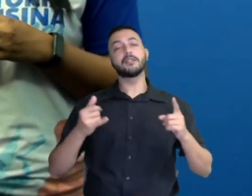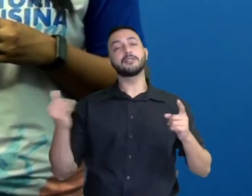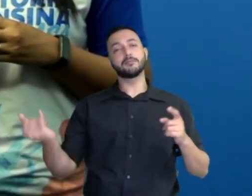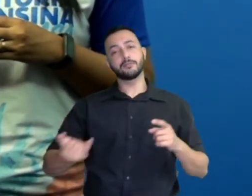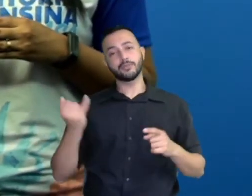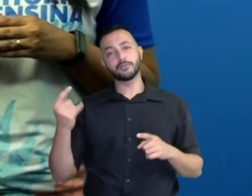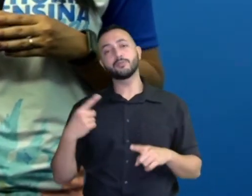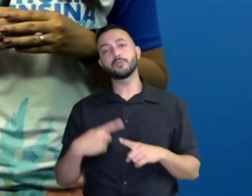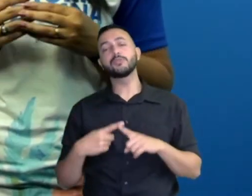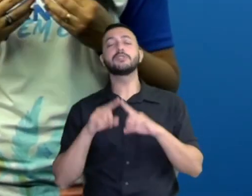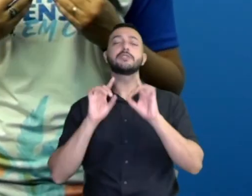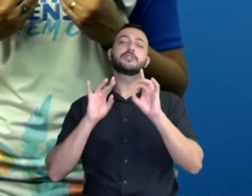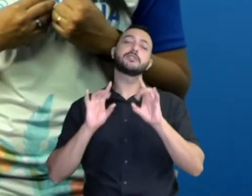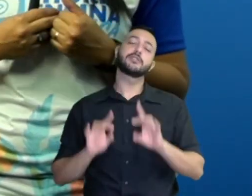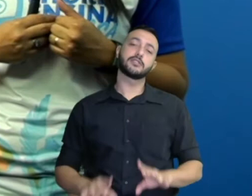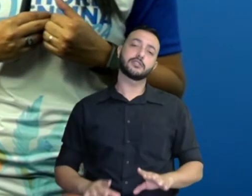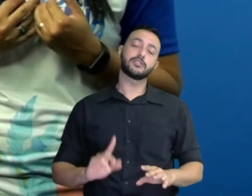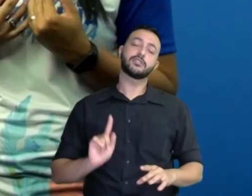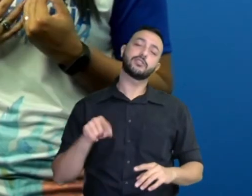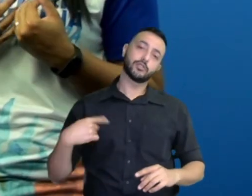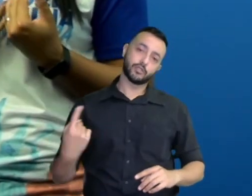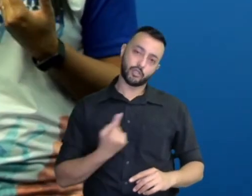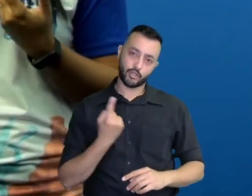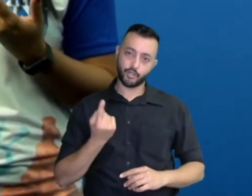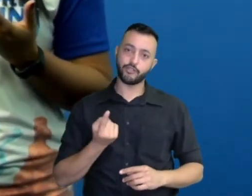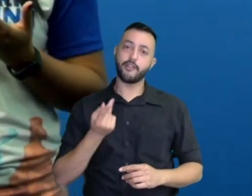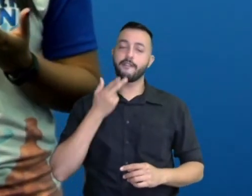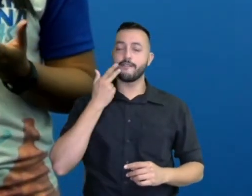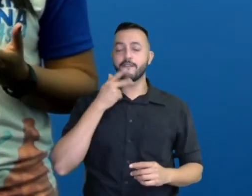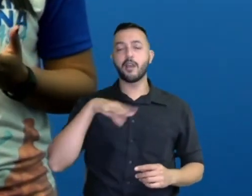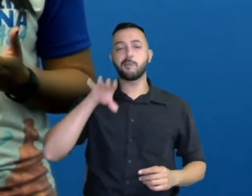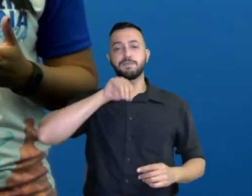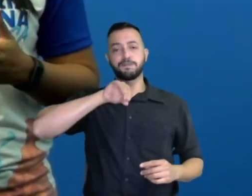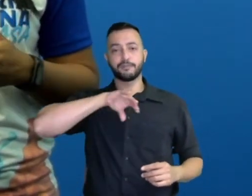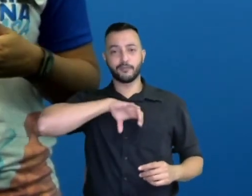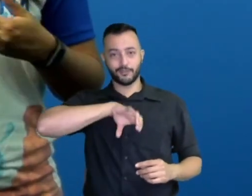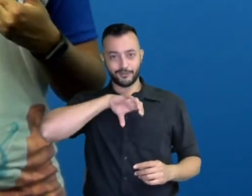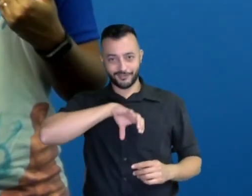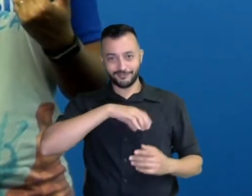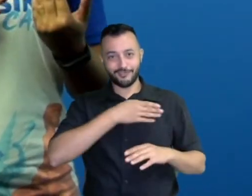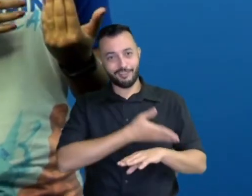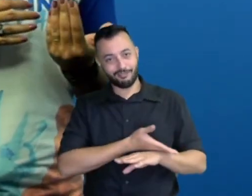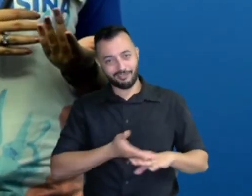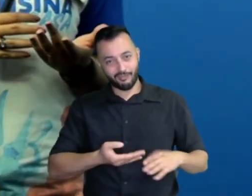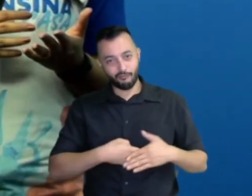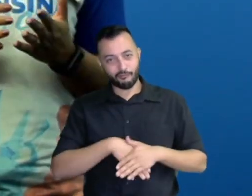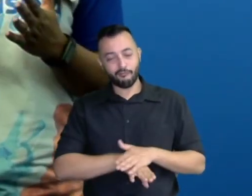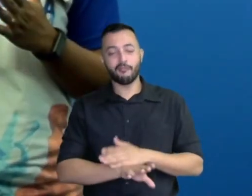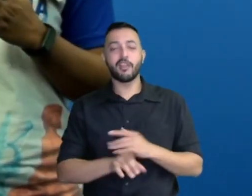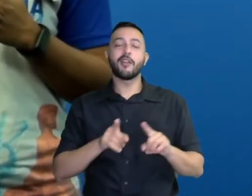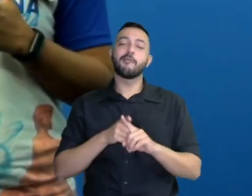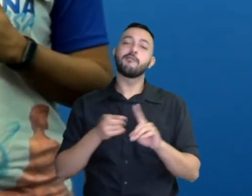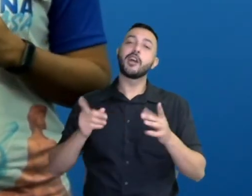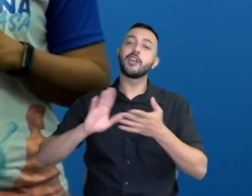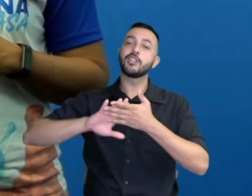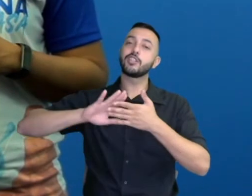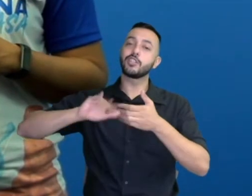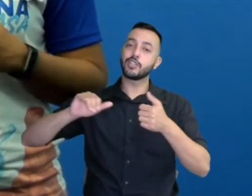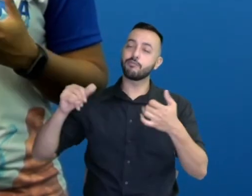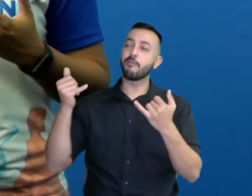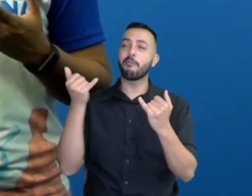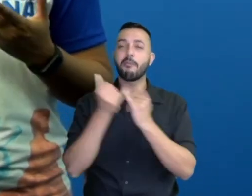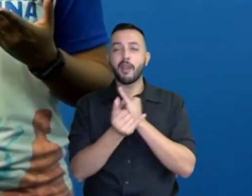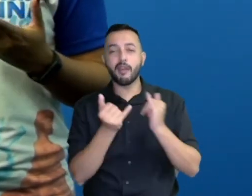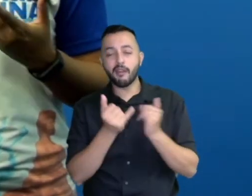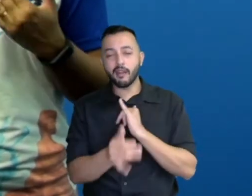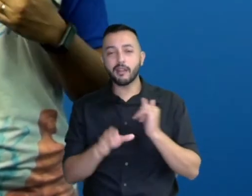importante esses detalhes? Porque para nós que somos falantes de língua portuguesa e pelo espanhol parecer tanto com o